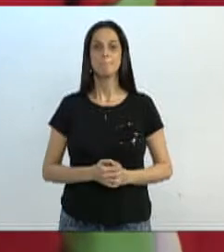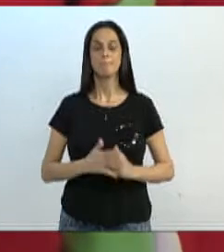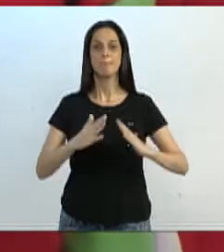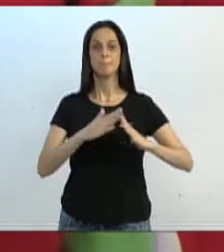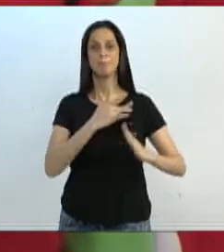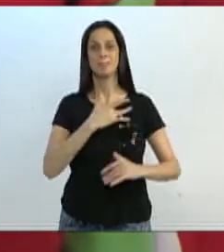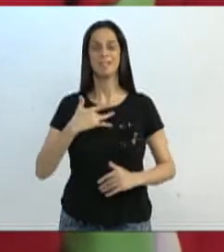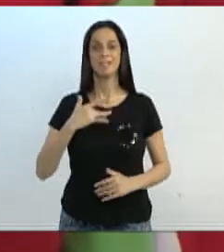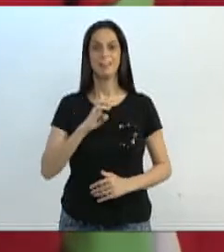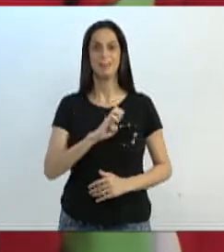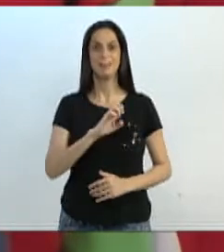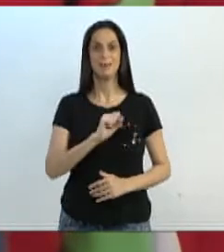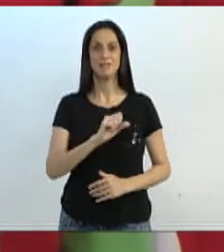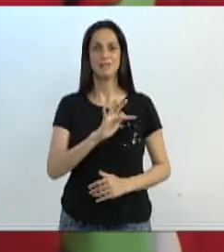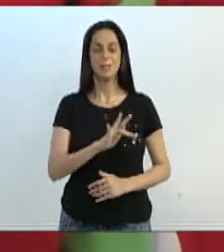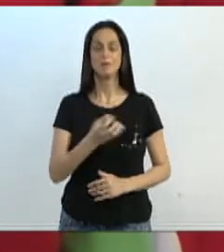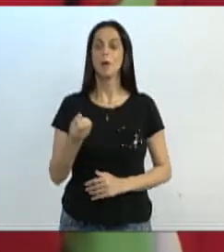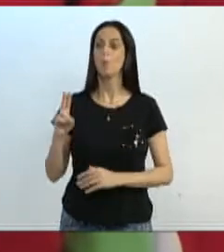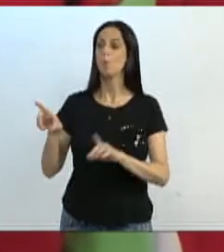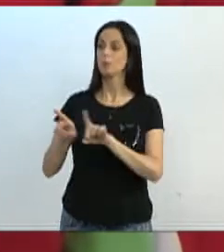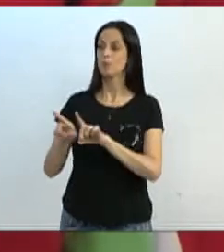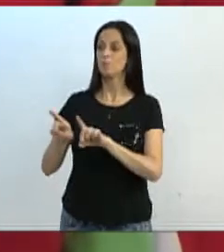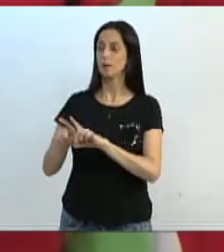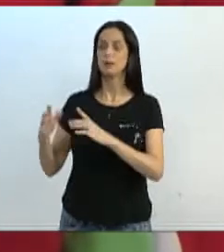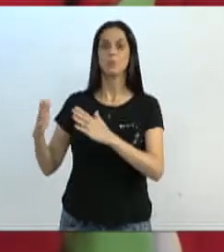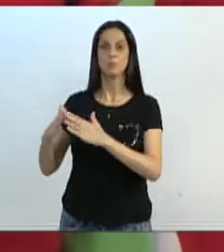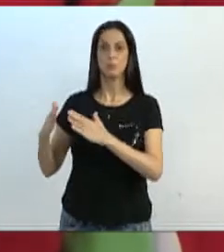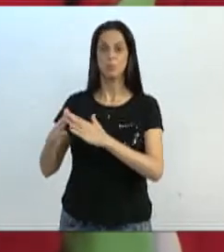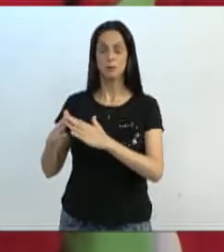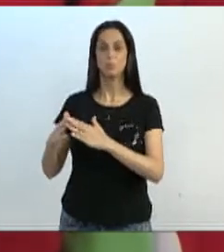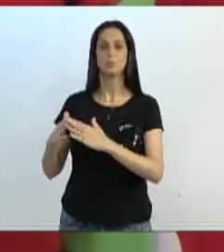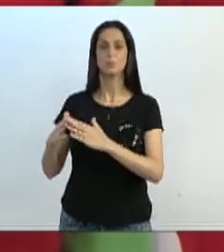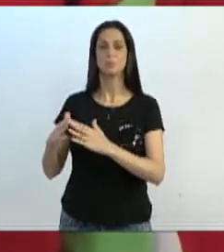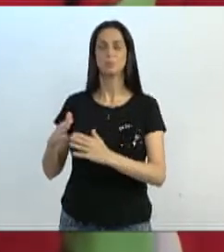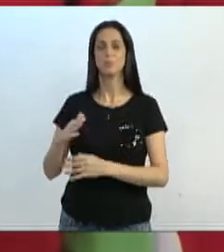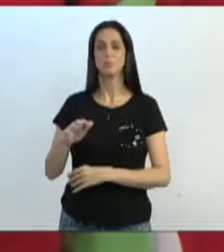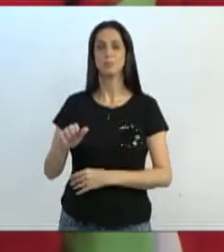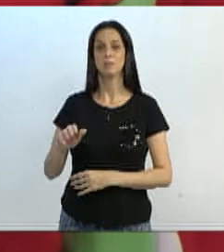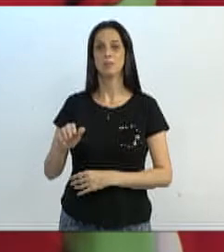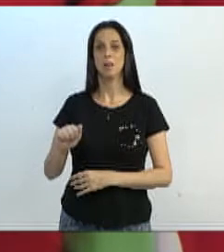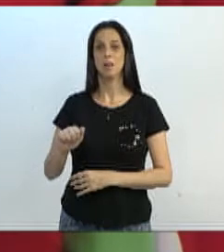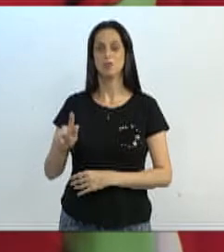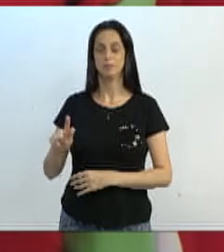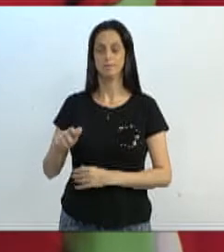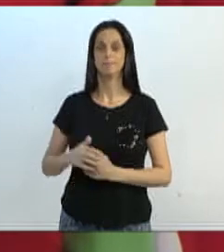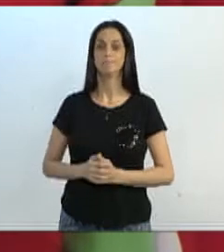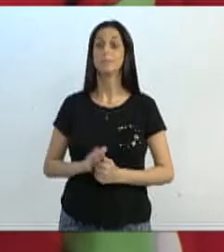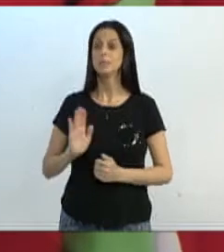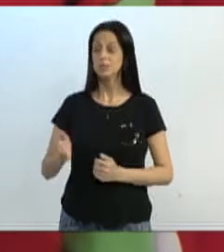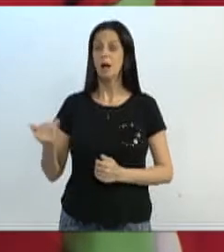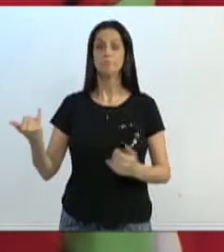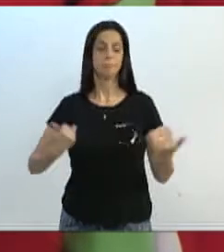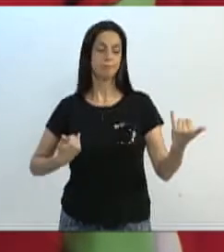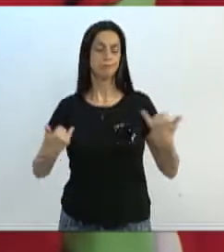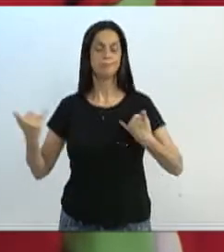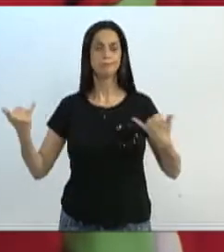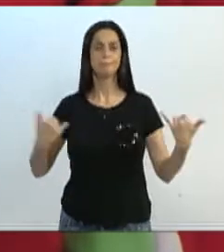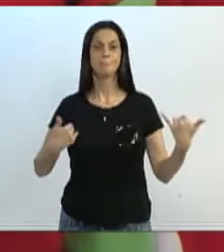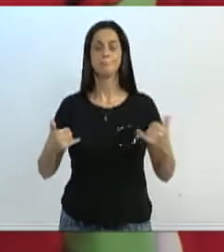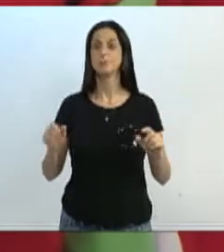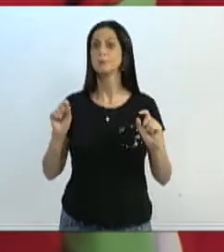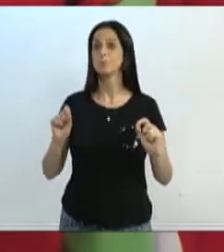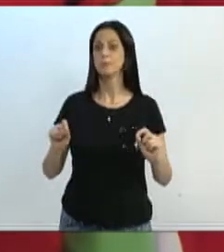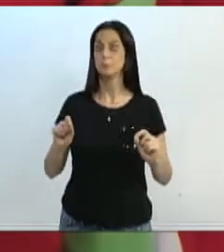SF ou até mesmo a Unidade Avançada de Saúde. Eu tenho acompanhado, tenho recebido constantemente, o vereador